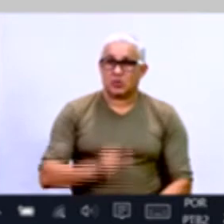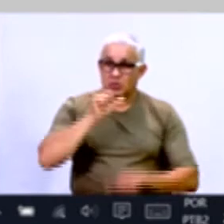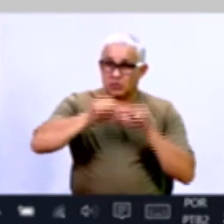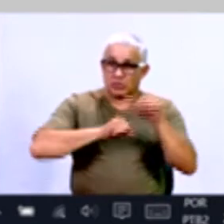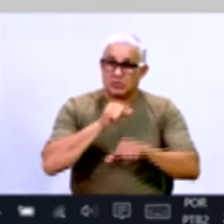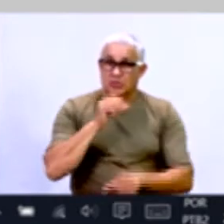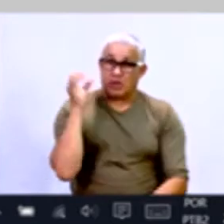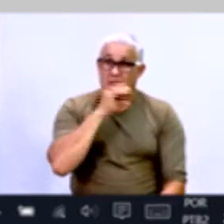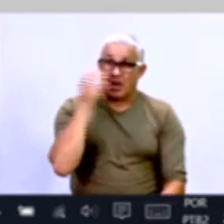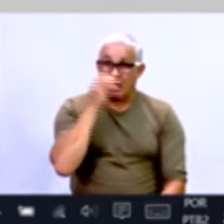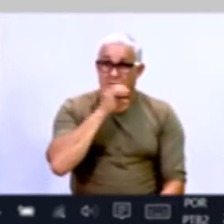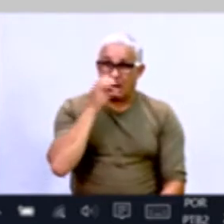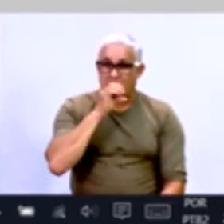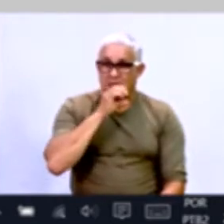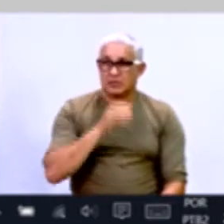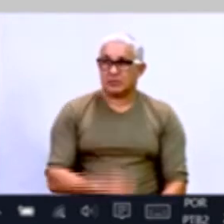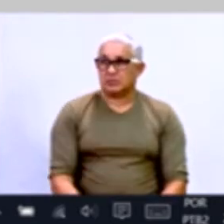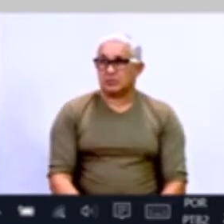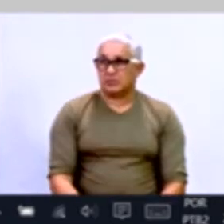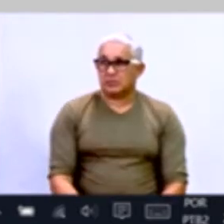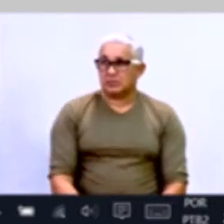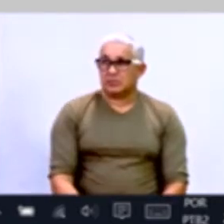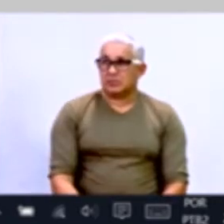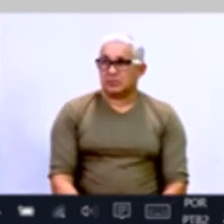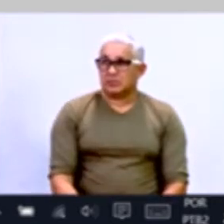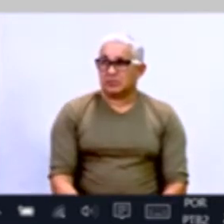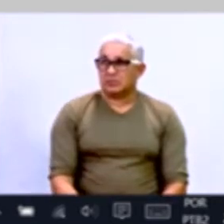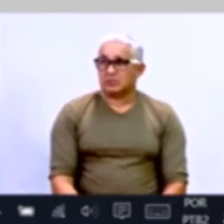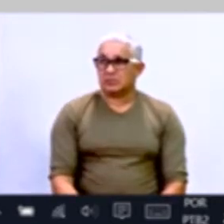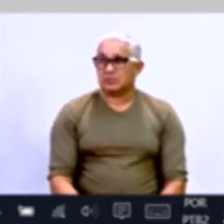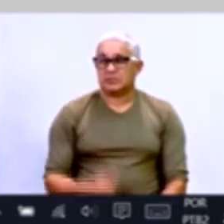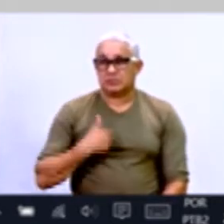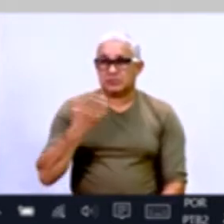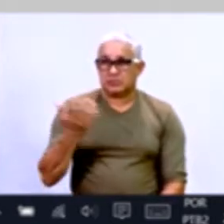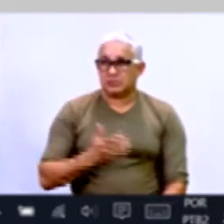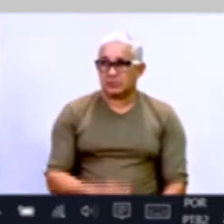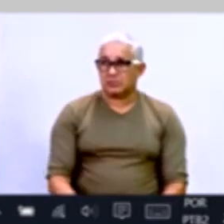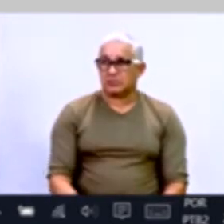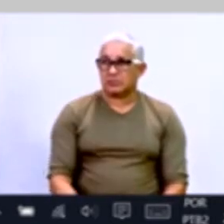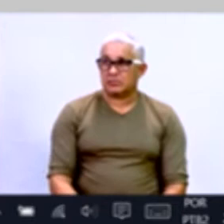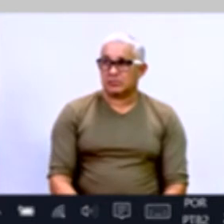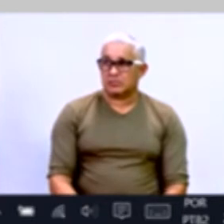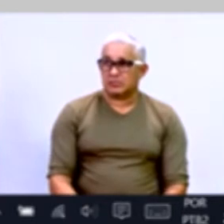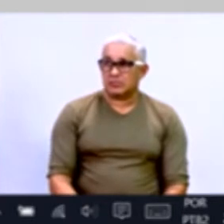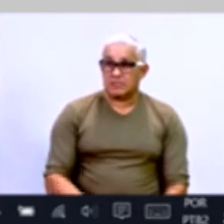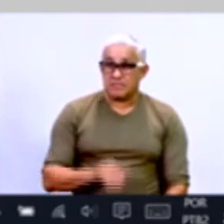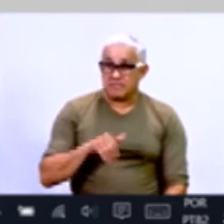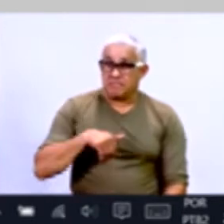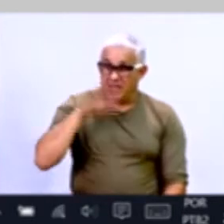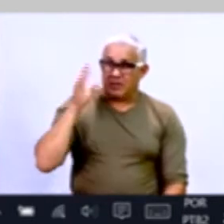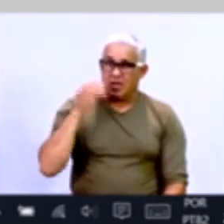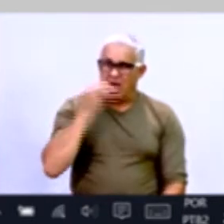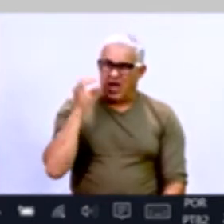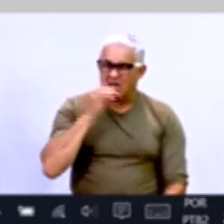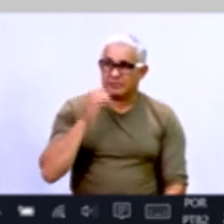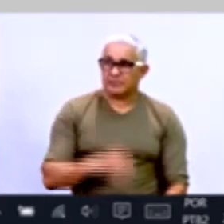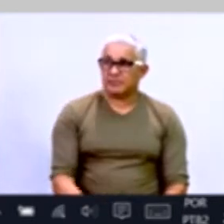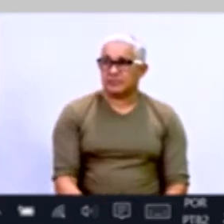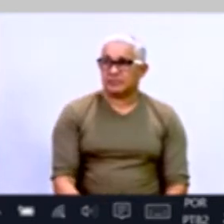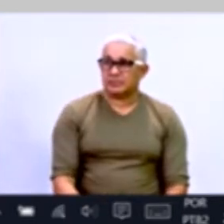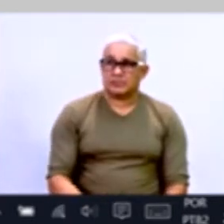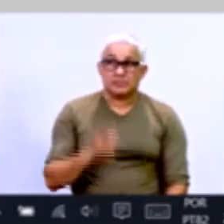velocidade do meu som. Então, eu quero aumentar aqui, vou aumentar um pouco. Vamos ver como é que vai